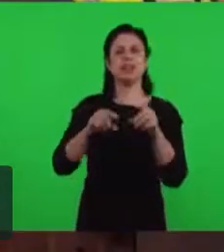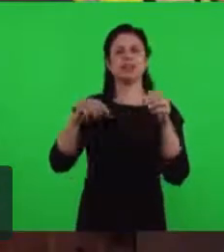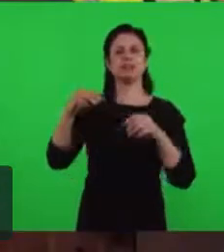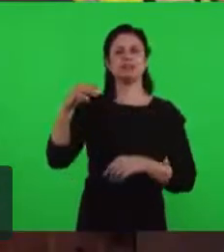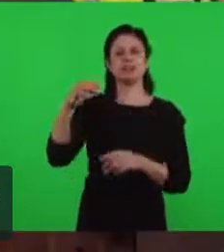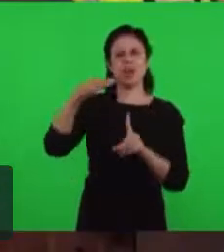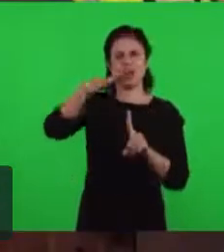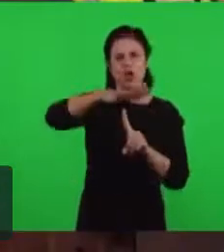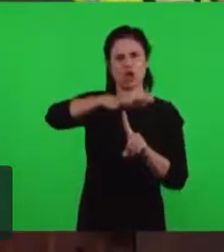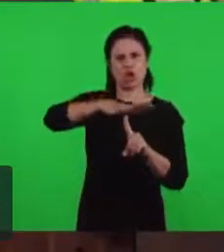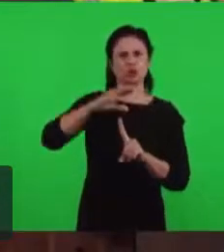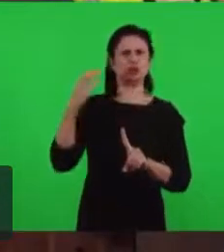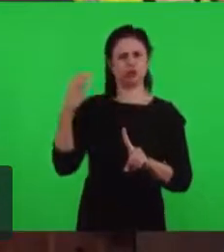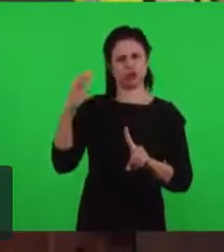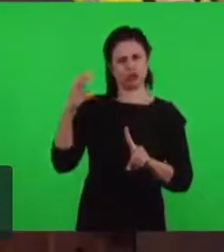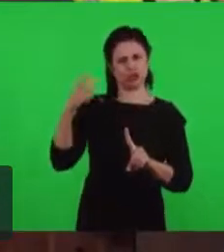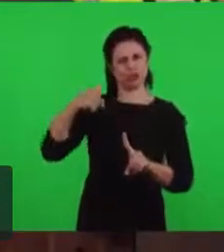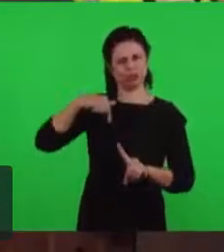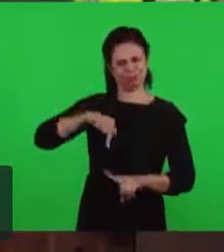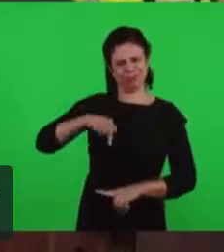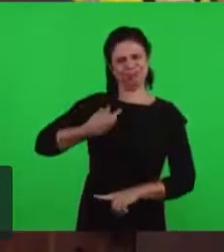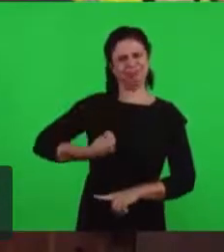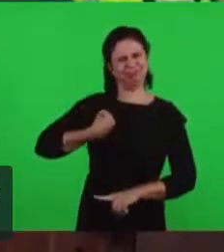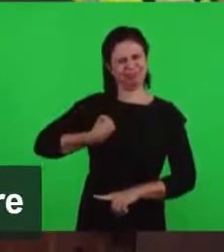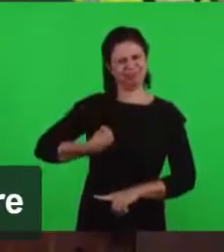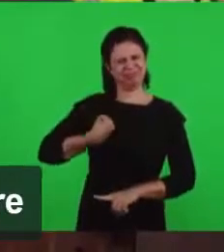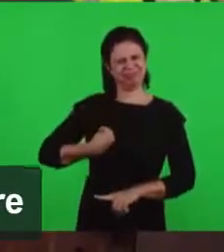a igreja é